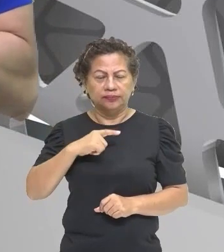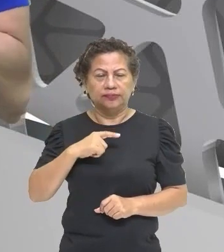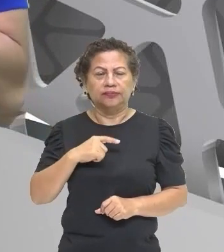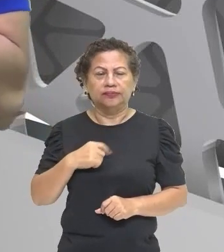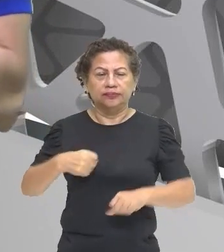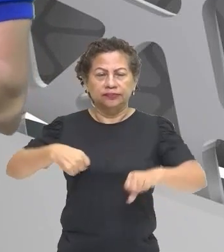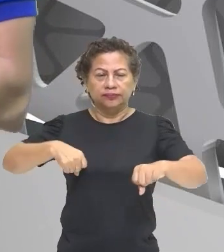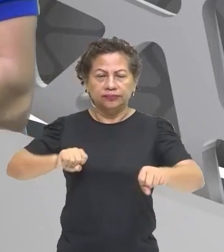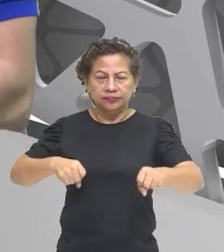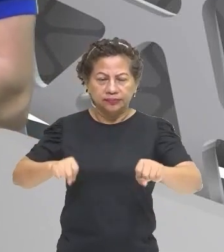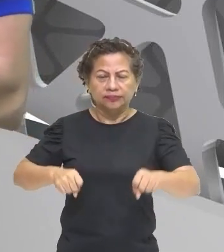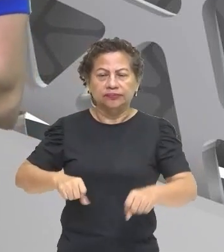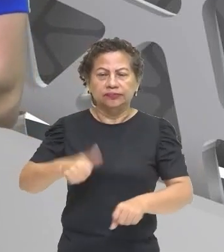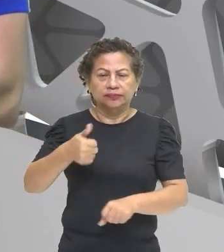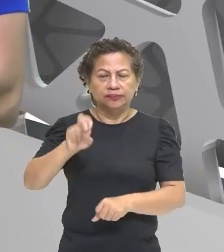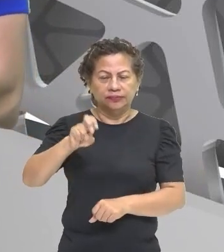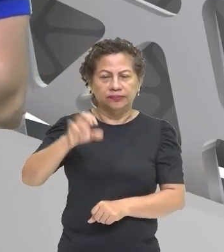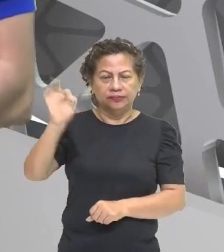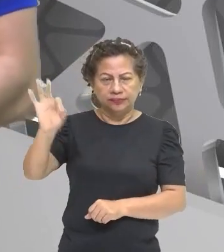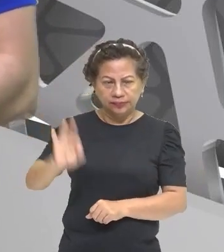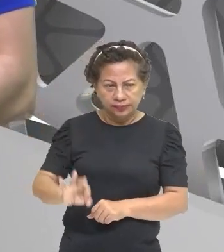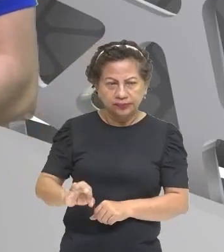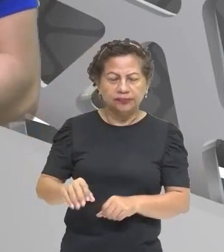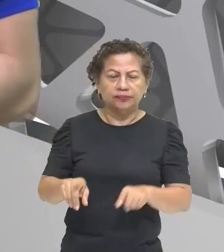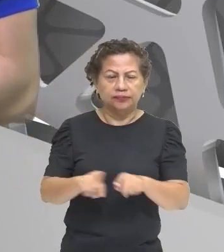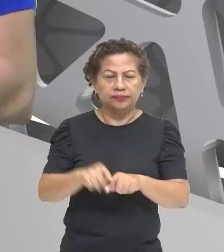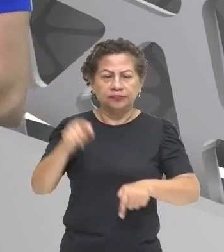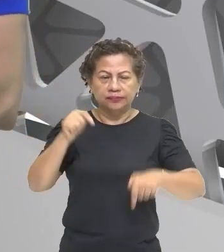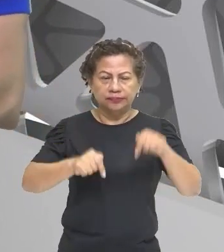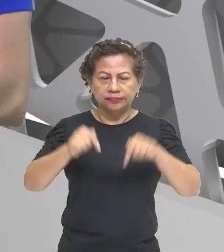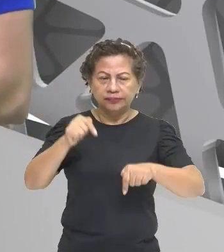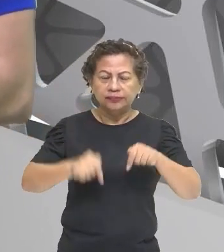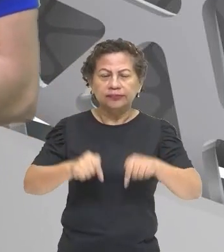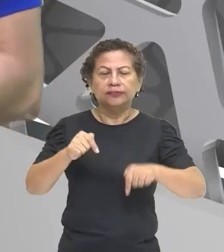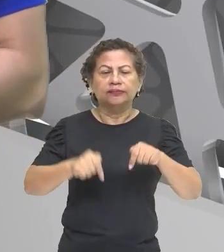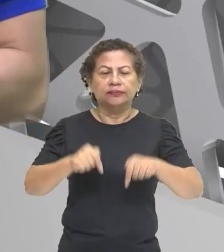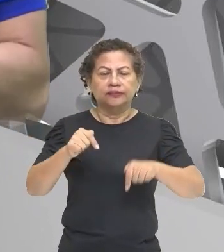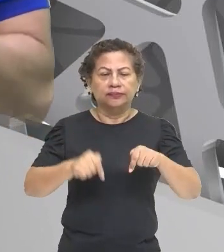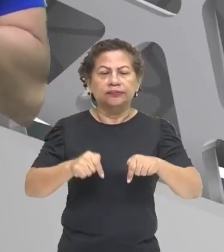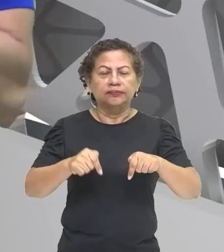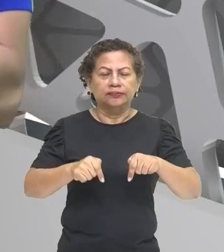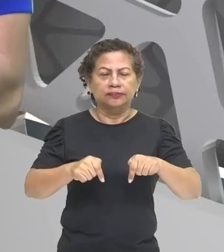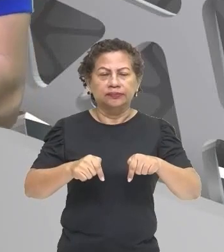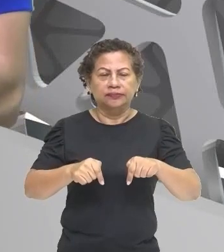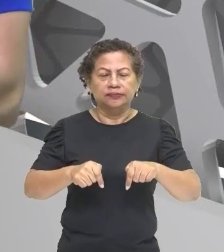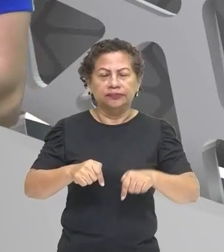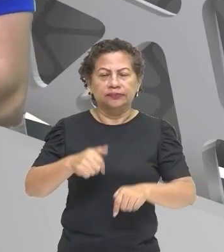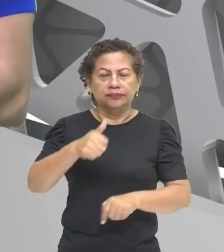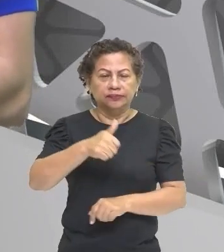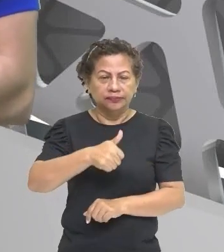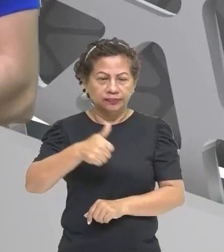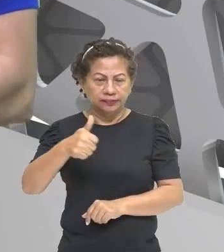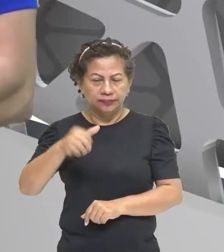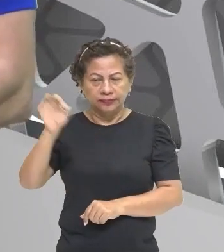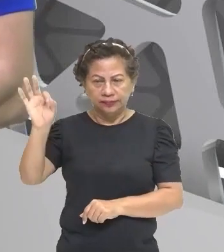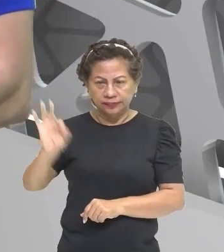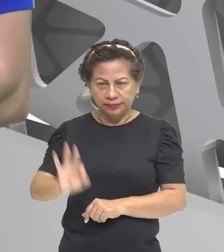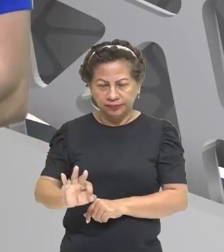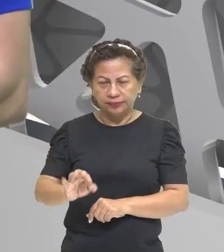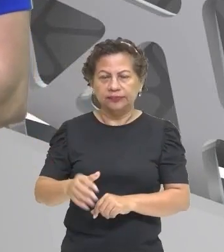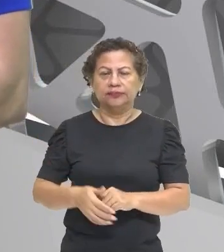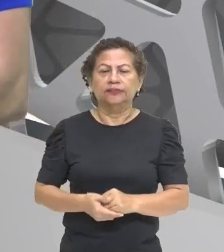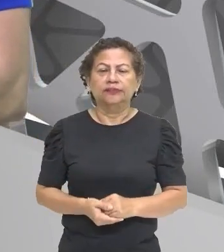rodas, que envolve principalmente as motocicletas, que representa 15%. A gente tem também o setor químico, que é